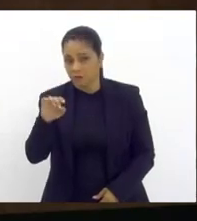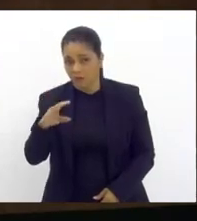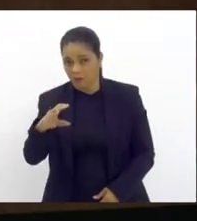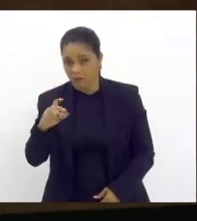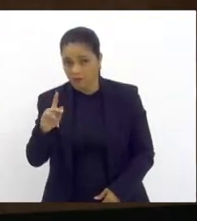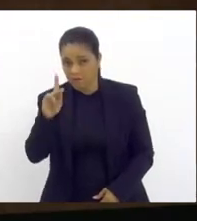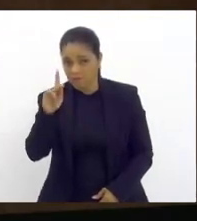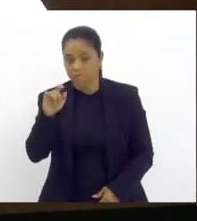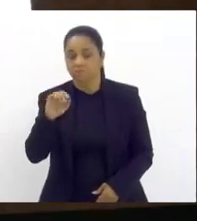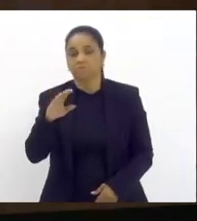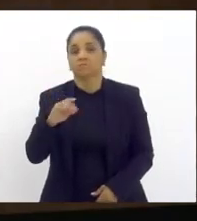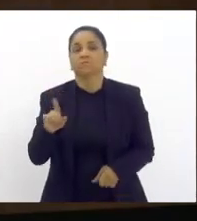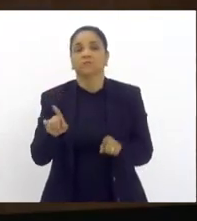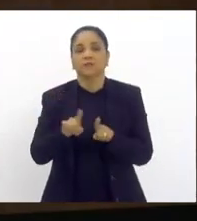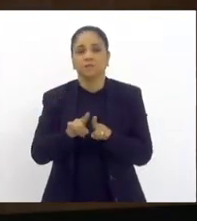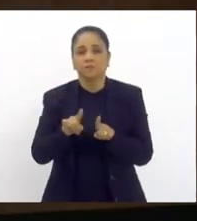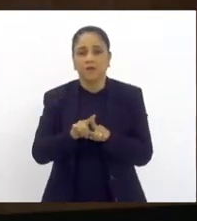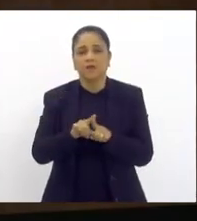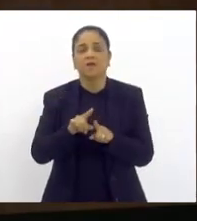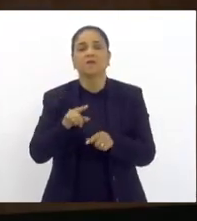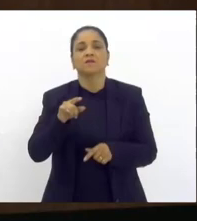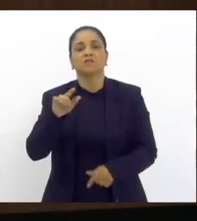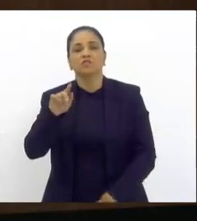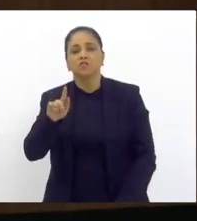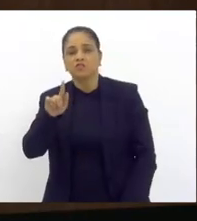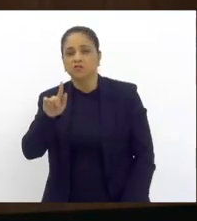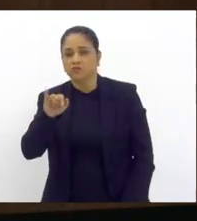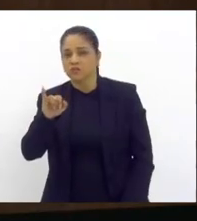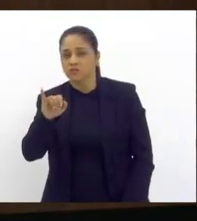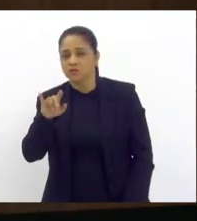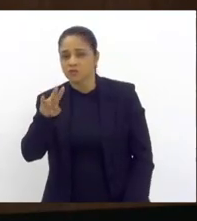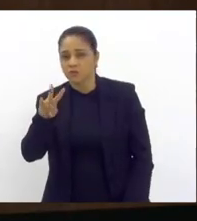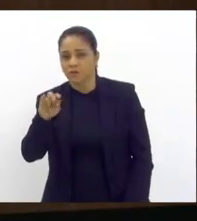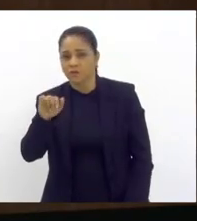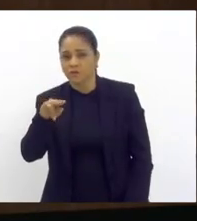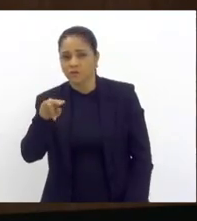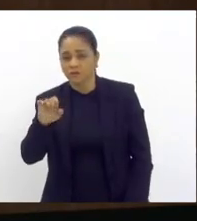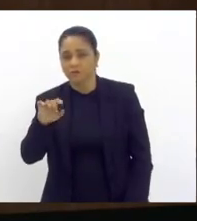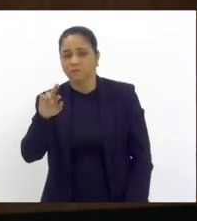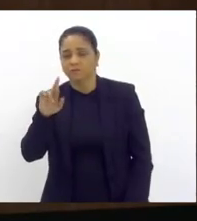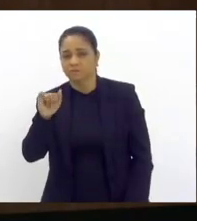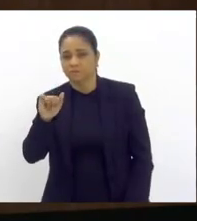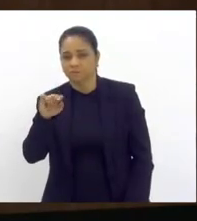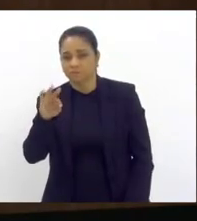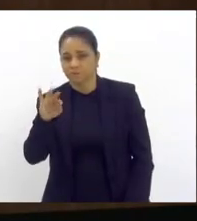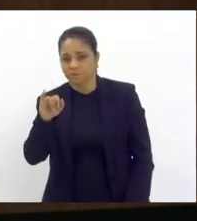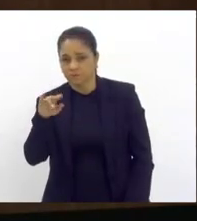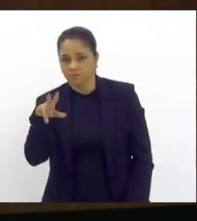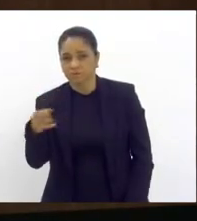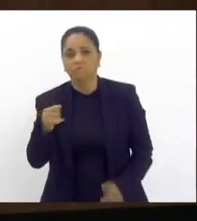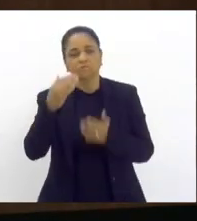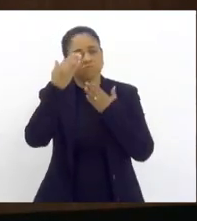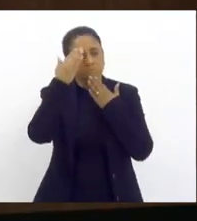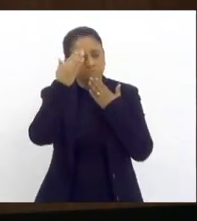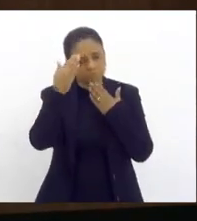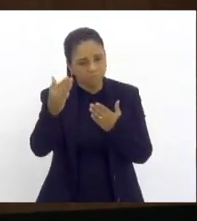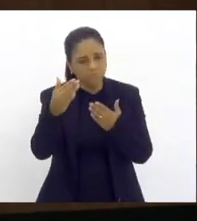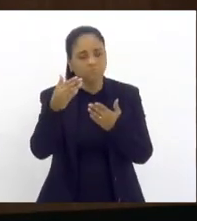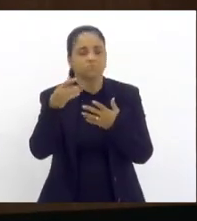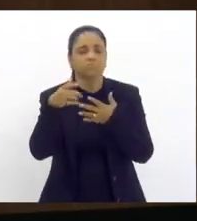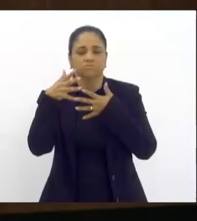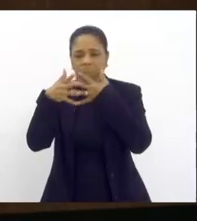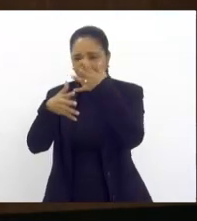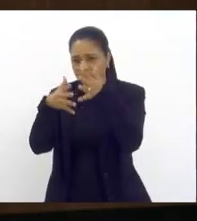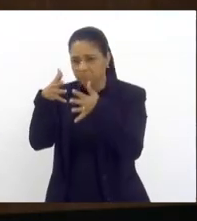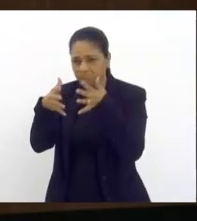irregularidades. Giovanni Ratinho também. Mas eu queria saber, eu agradeço a fala de todas as companheiras, dizer que a questão